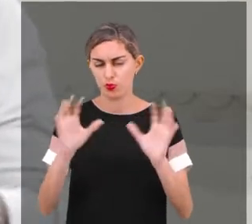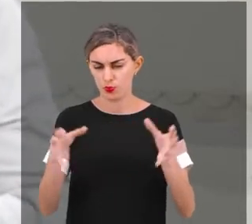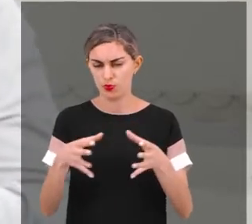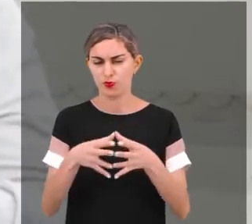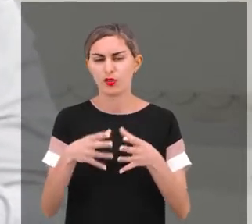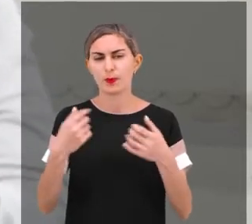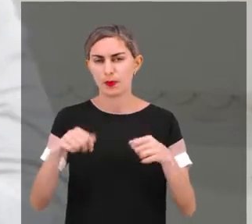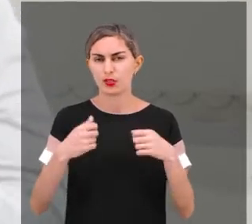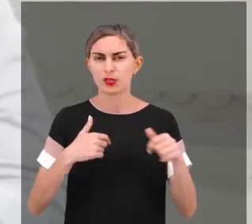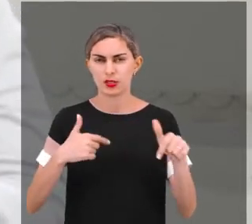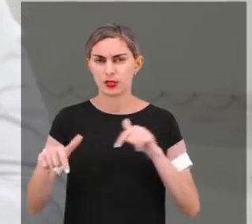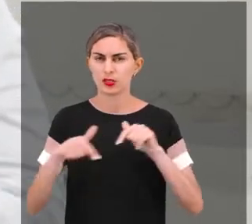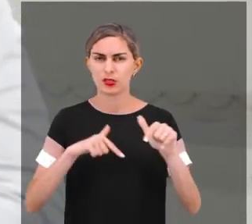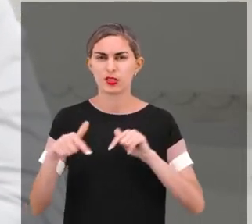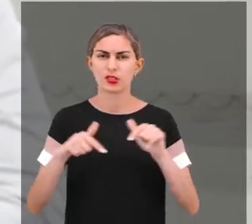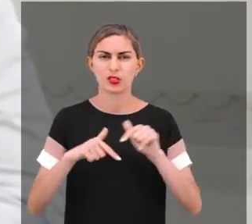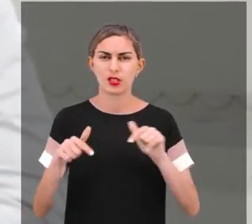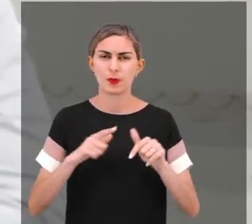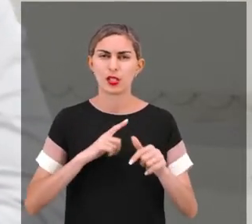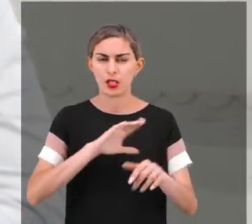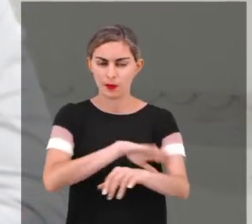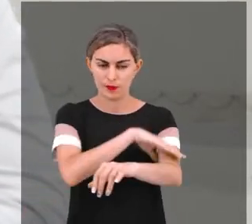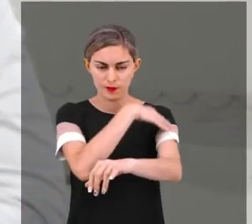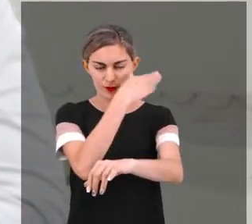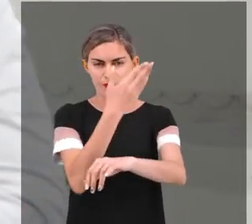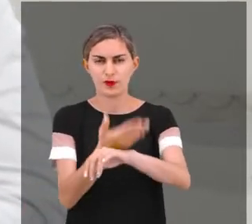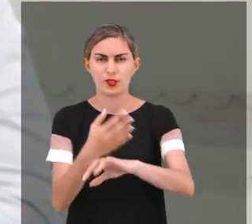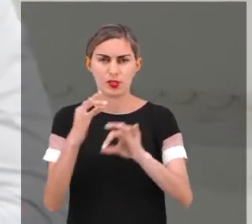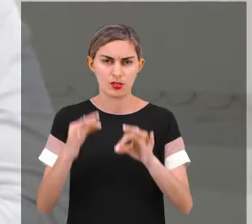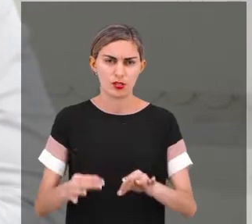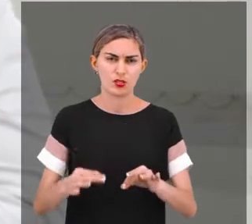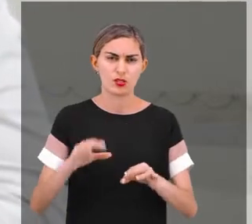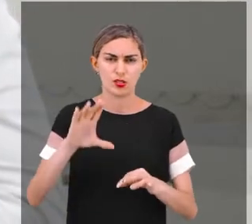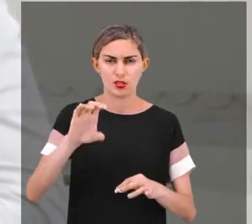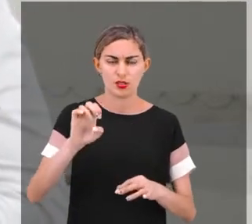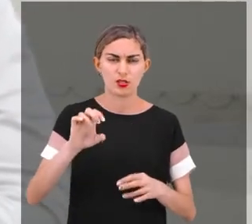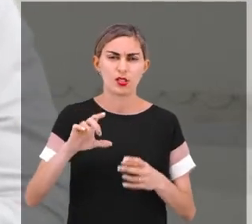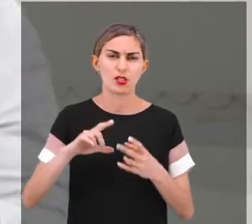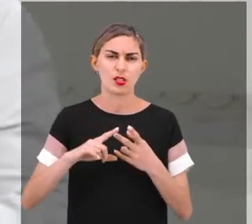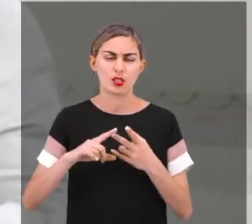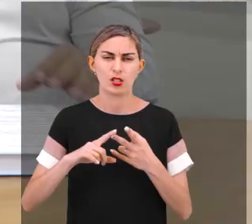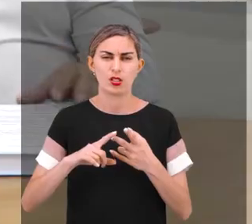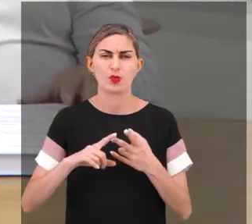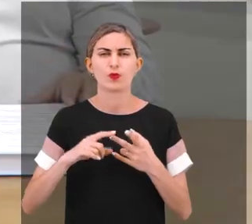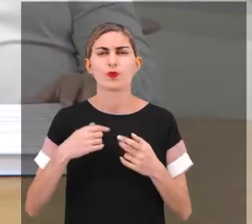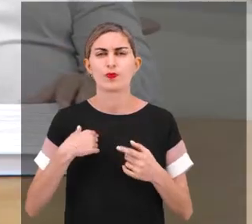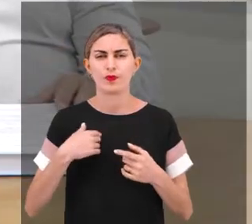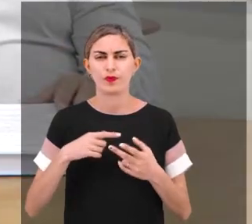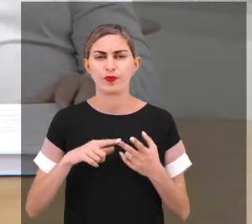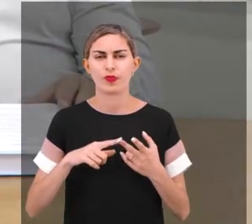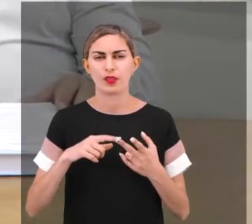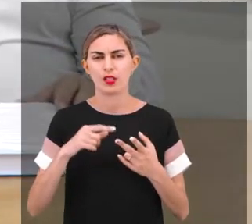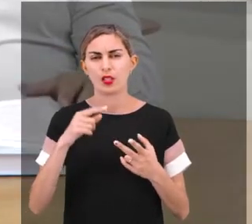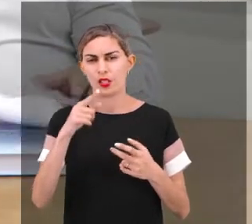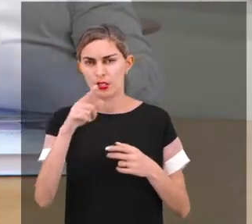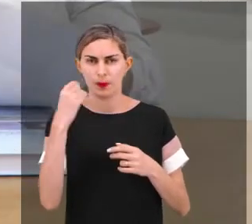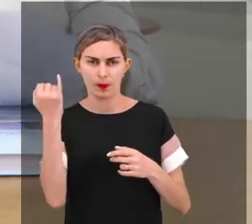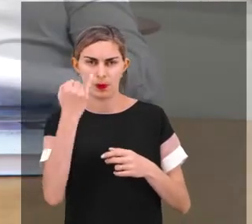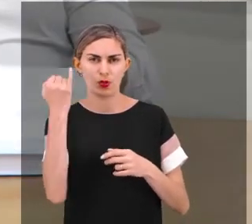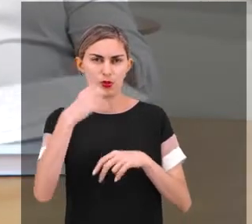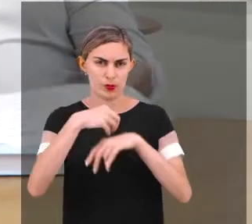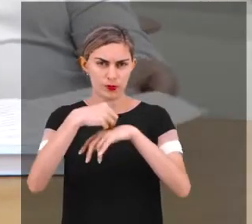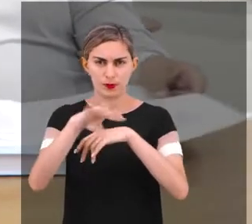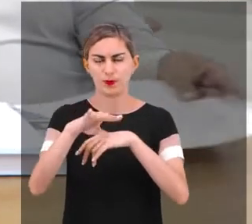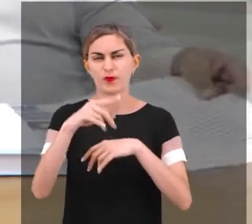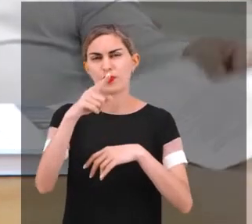né? Os componentes, eles têm que trabalhar de tempo integral, tá certo? Exceto o médico do trabalho. É importante também, né, Luiz, frisar